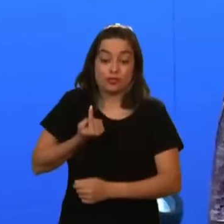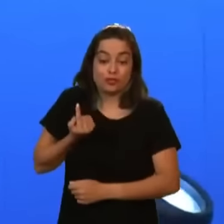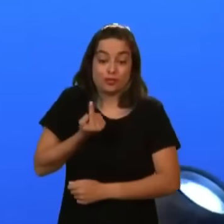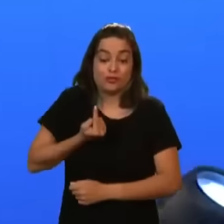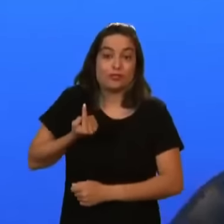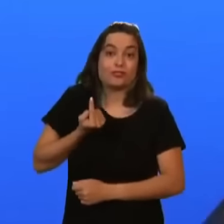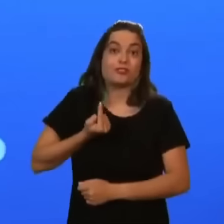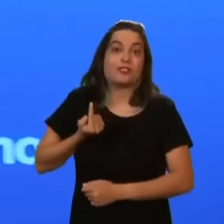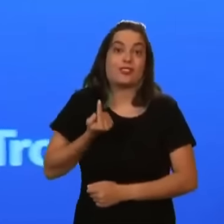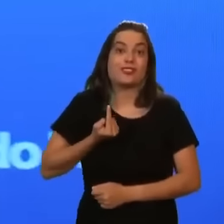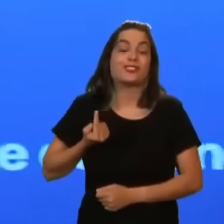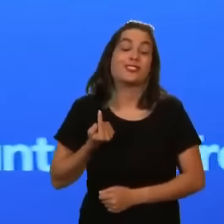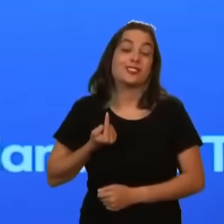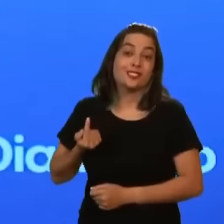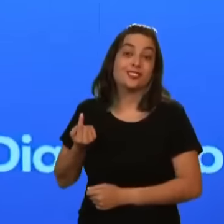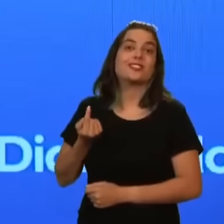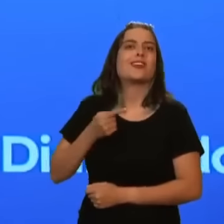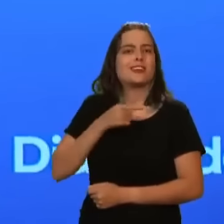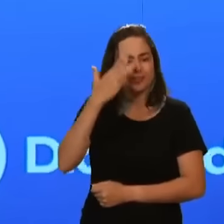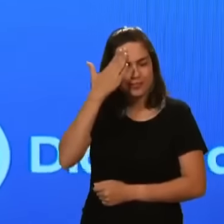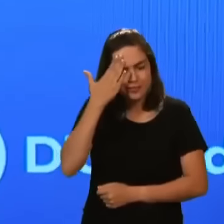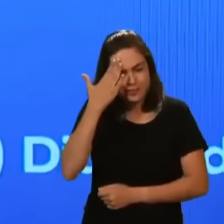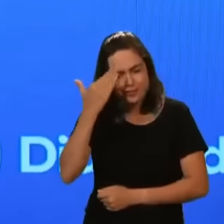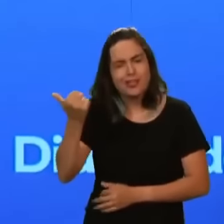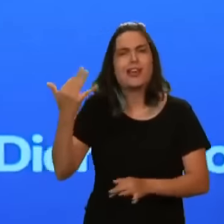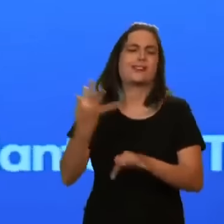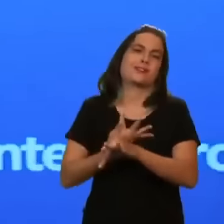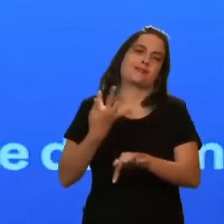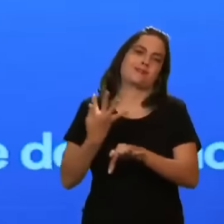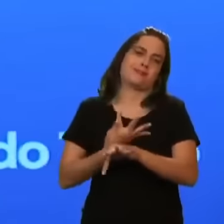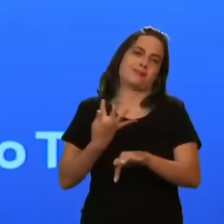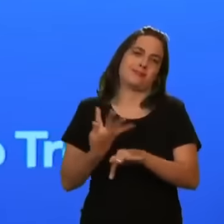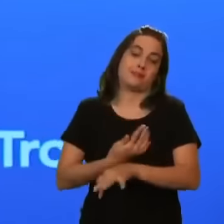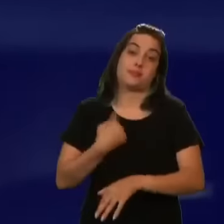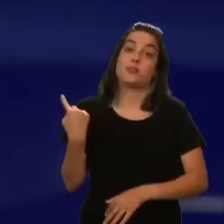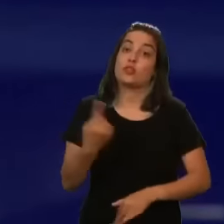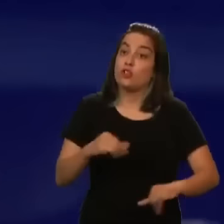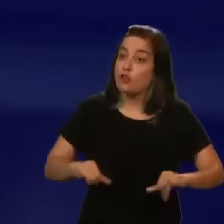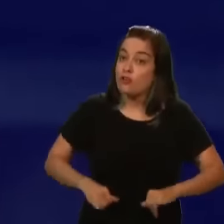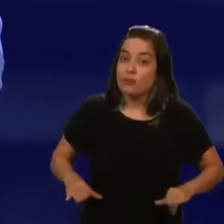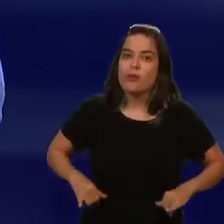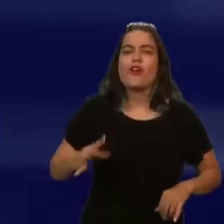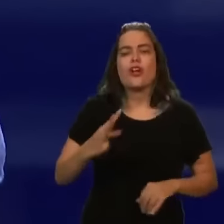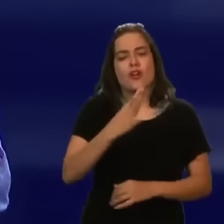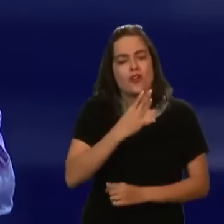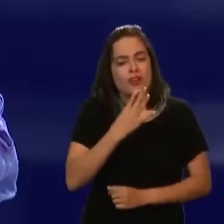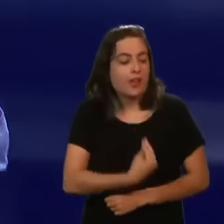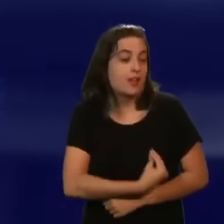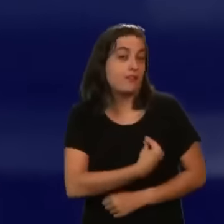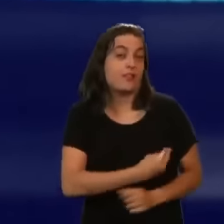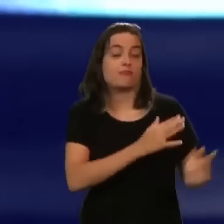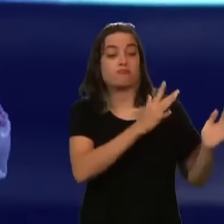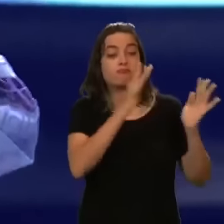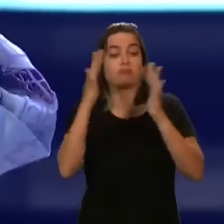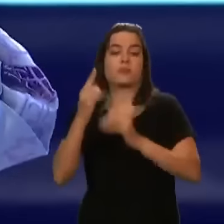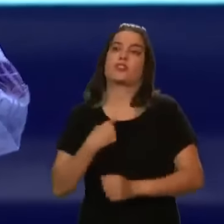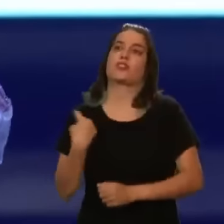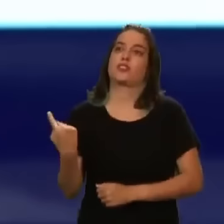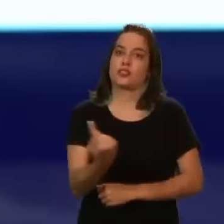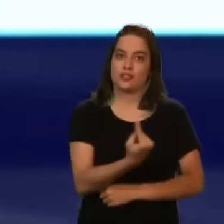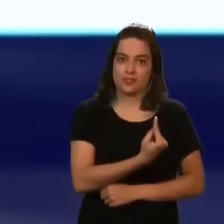que ficou órfão. Ele conhece a nossa dor em todas as fases da nossa vida. Mesmo